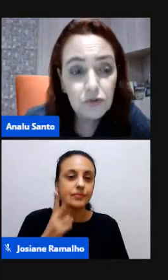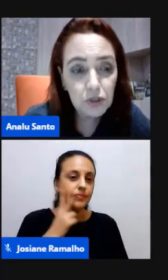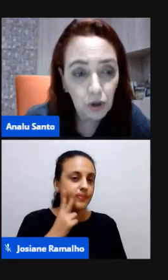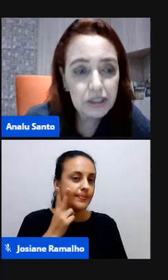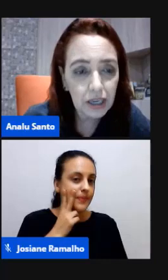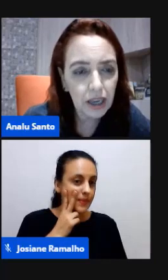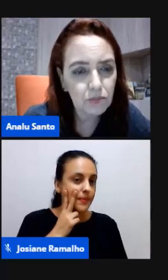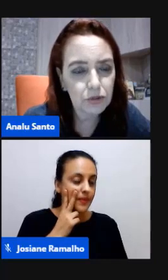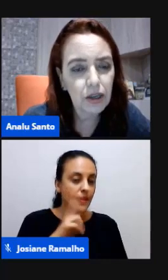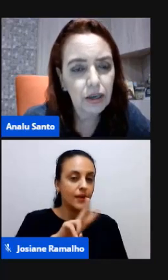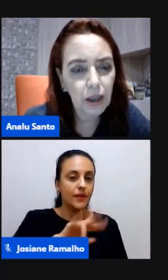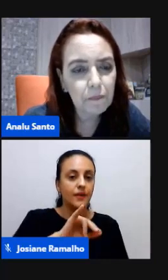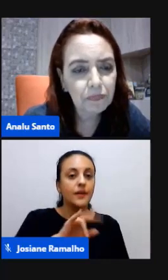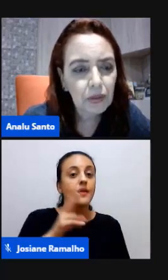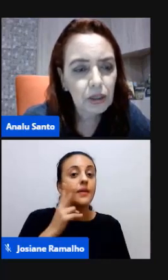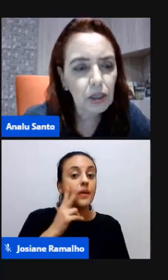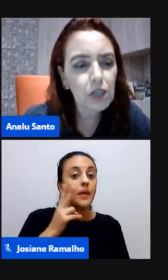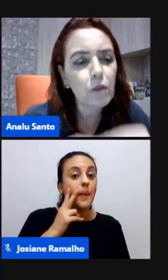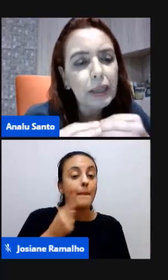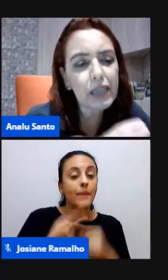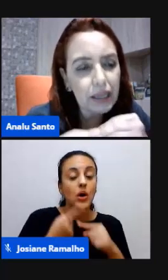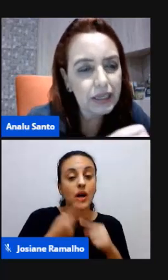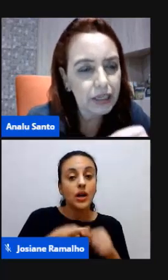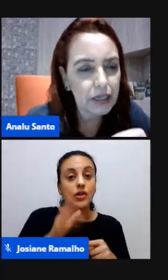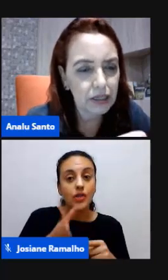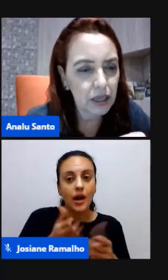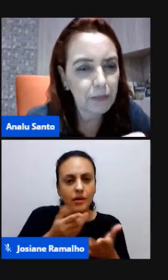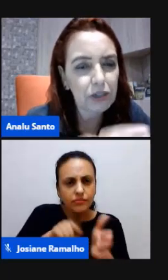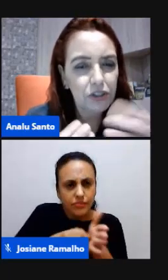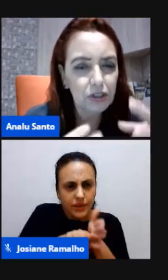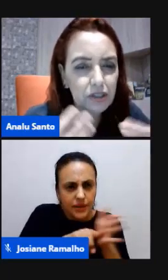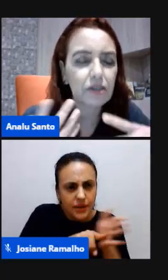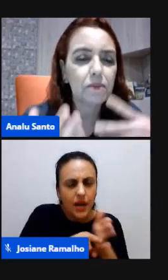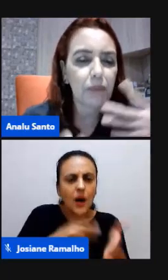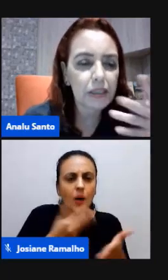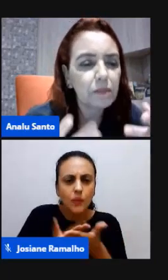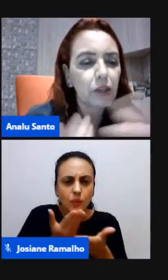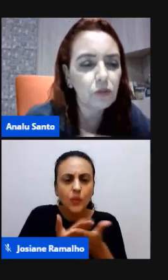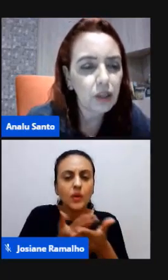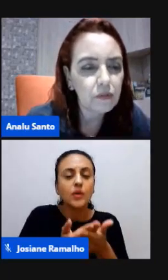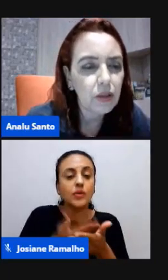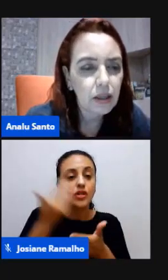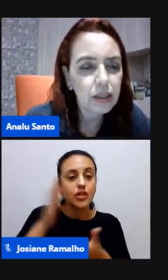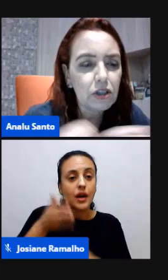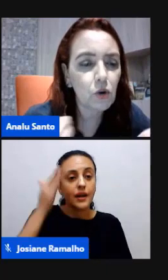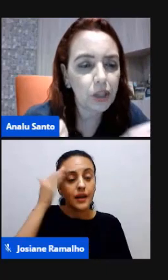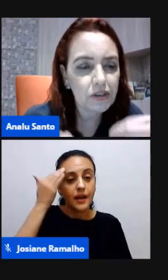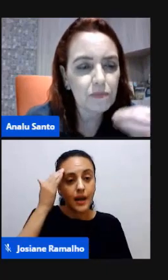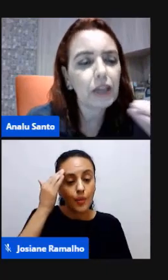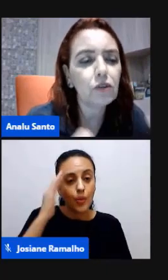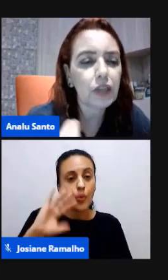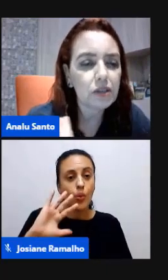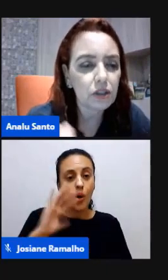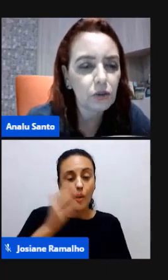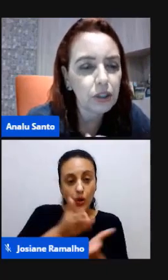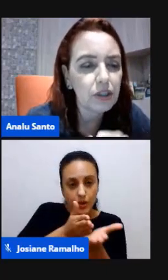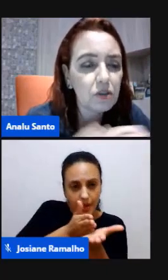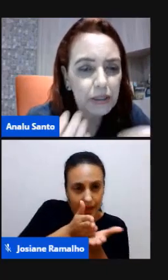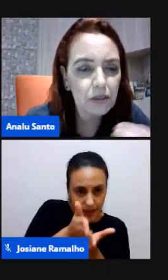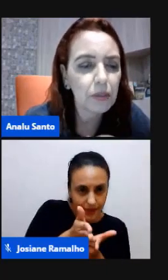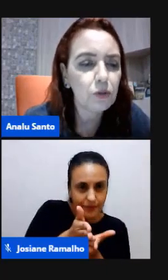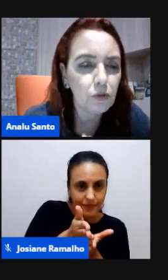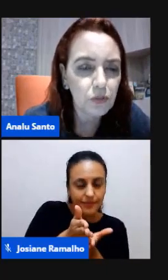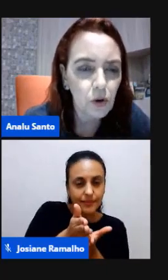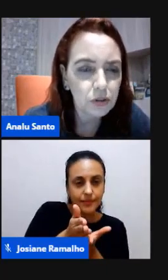que é isso que nós queremos, né? E como é que é essa criança, a partir desse pensamento, né, desse conhecimento, dessa teoria,